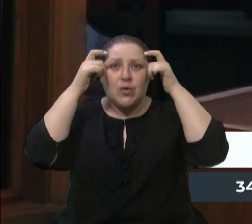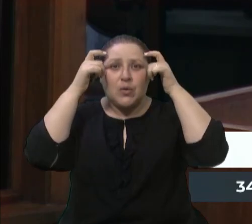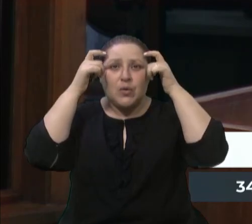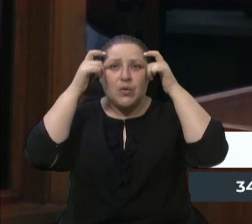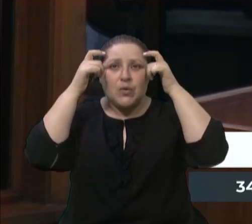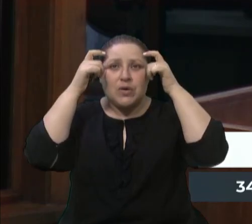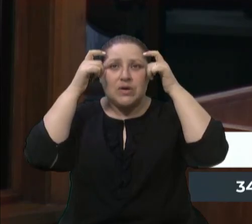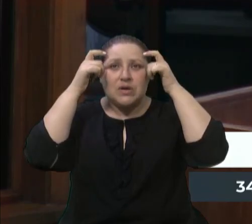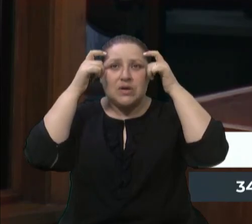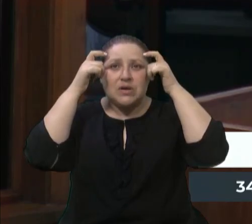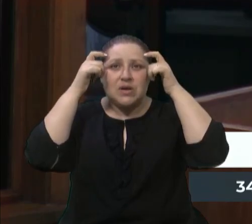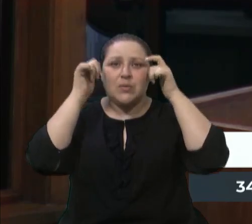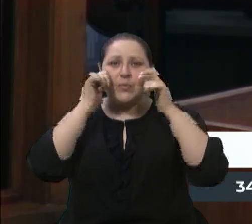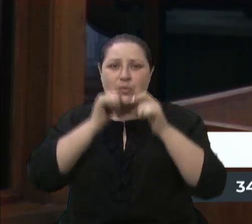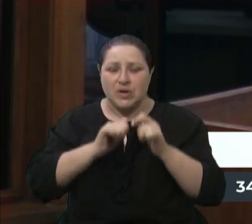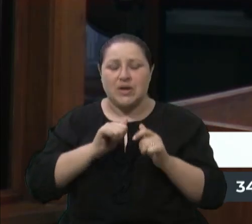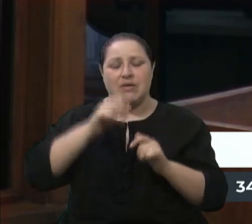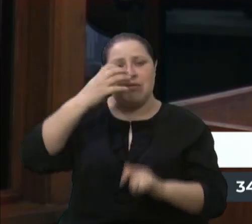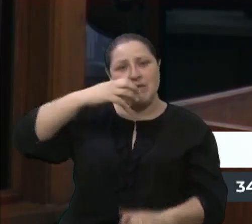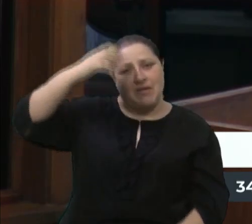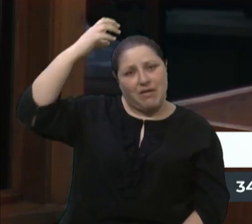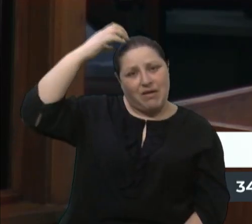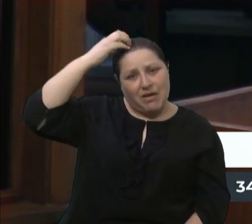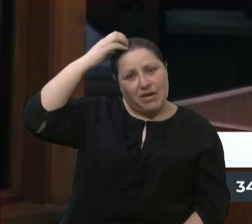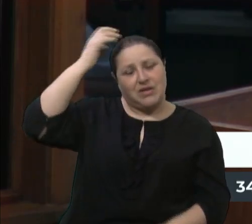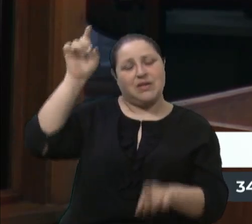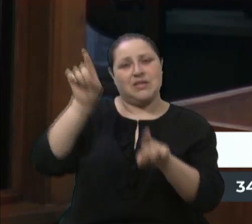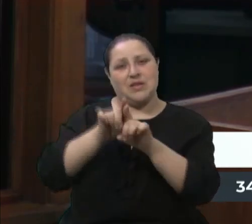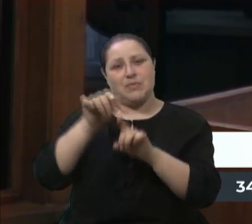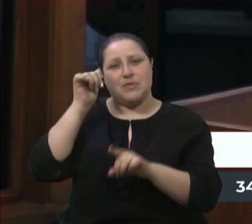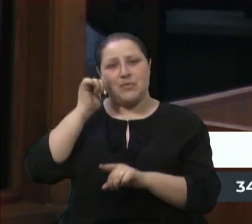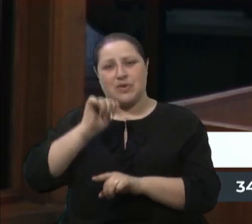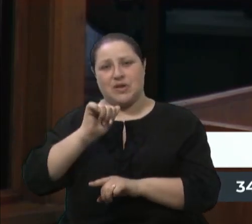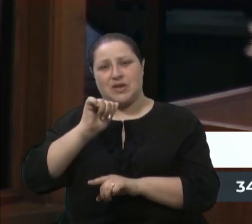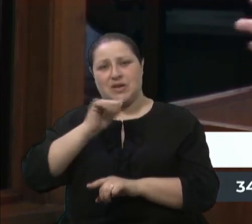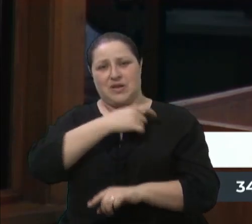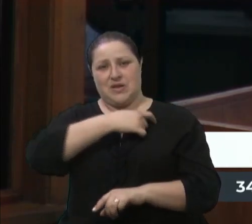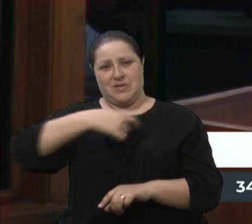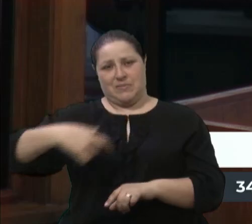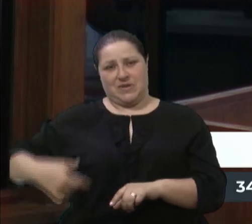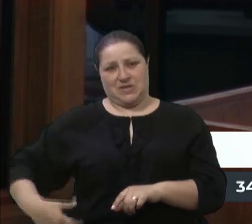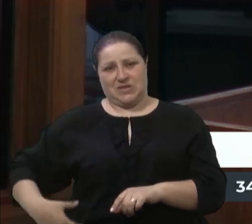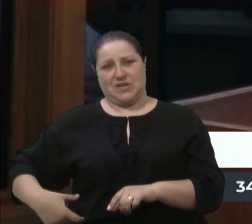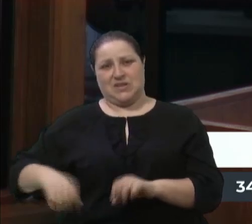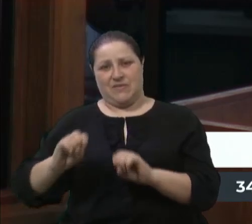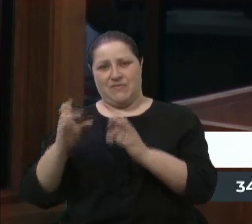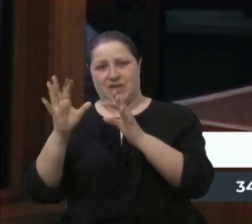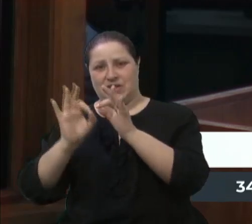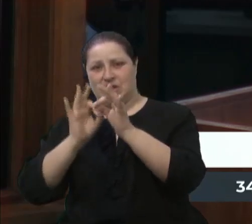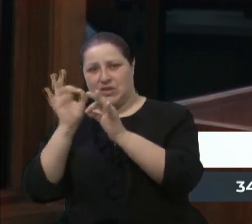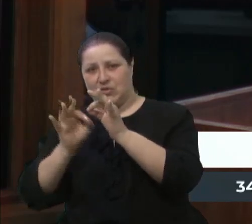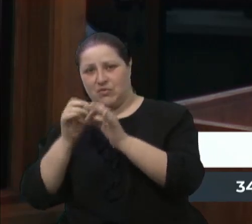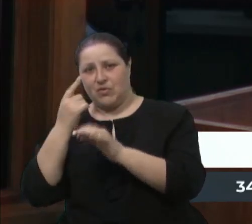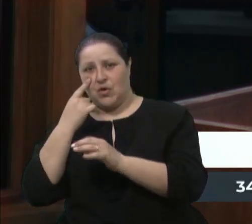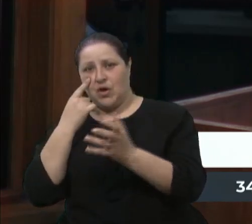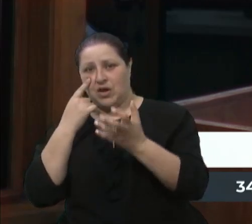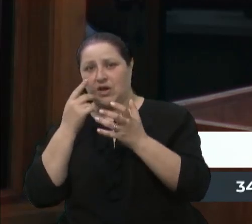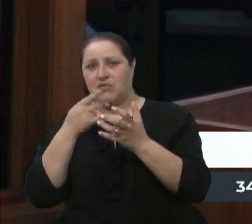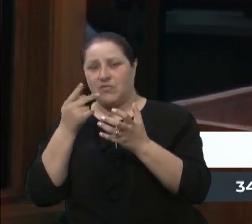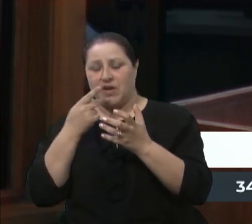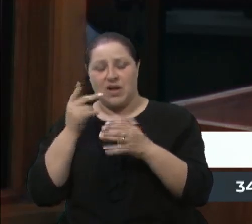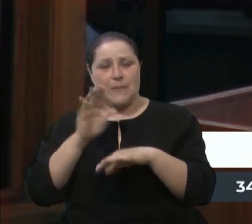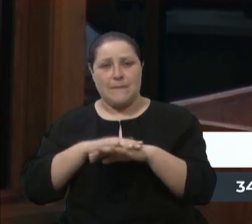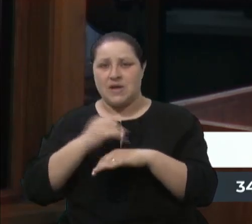coroa da rainha e das princesas da festa da uva, eu quero dizer que as pérolas, que as